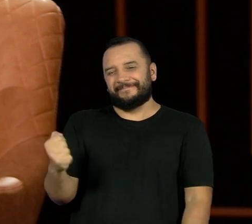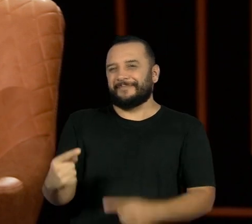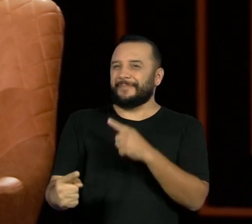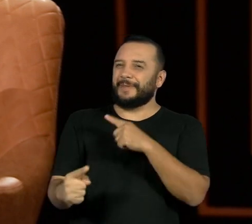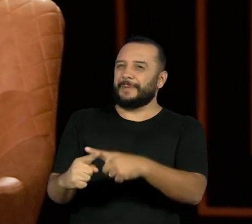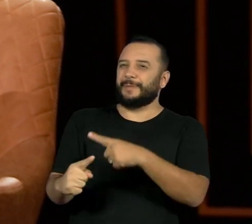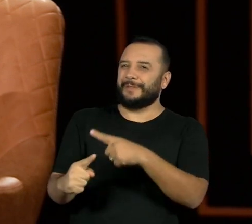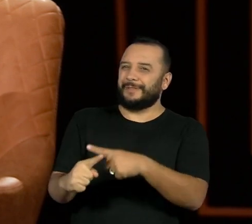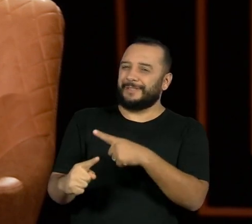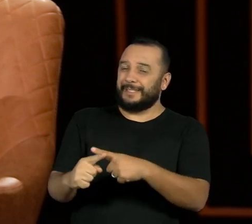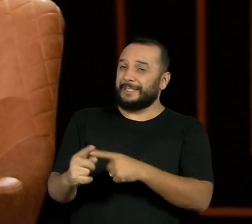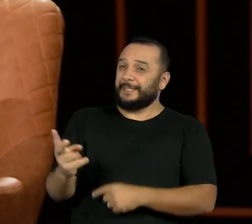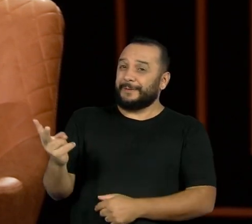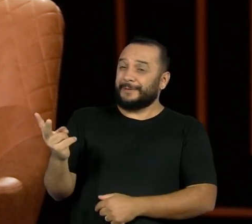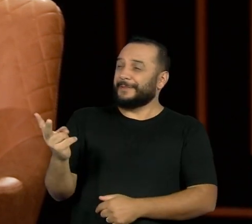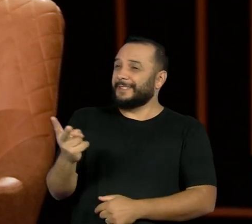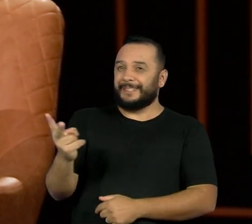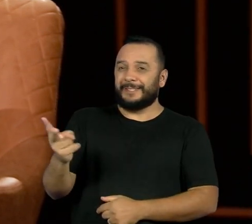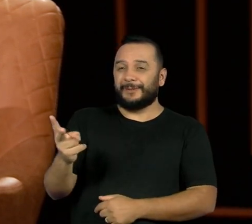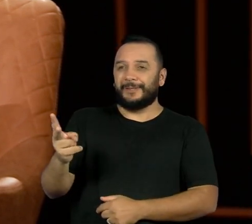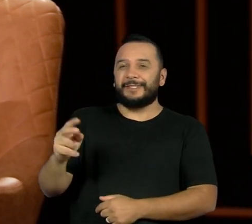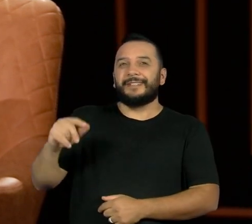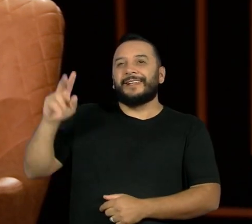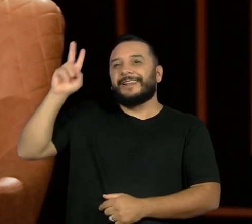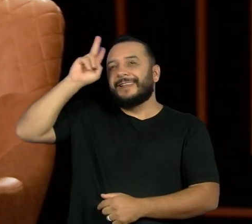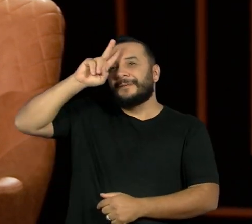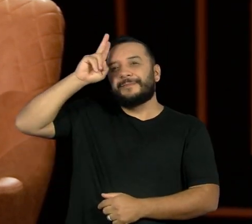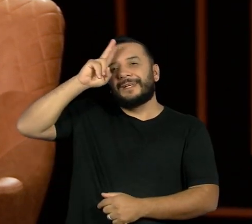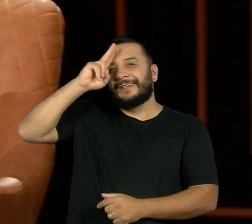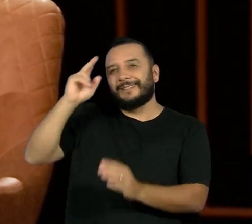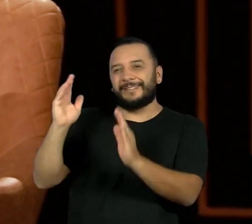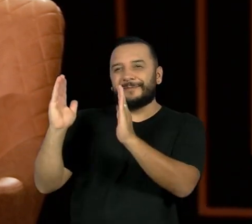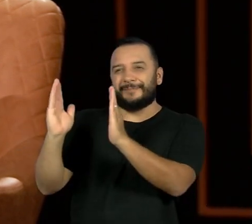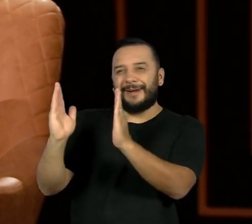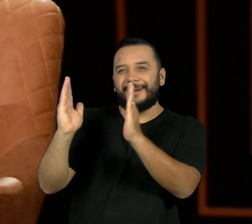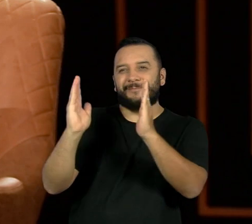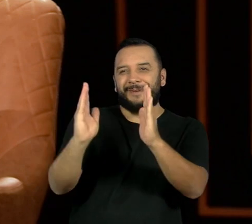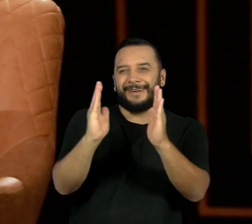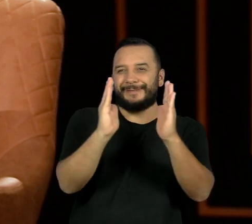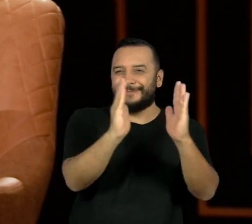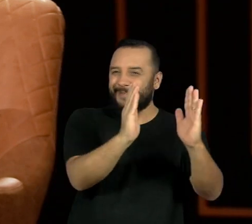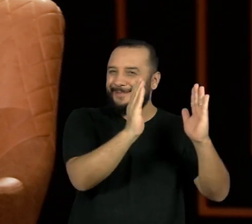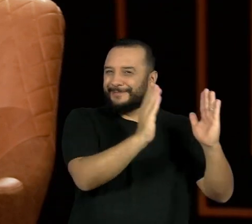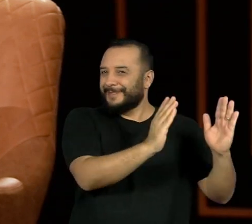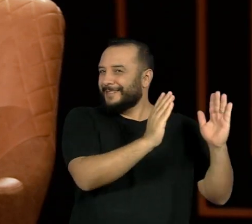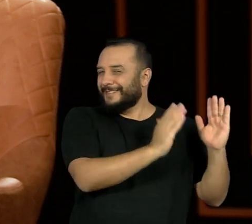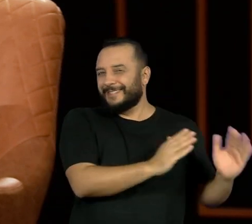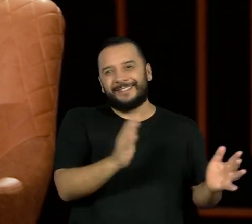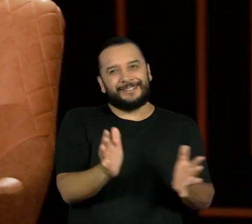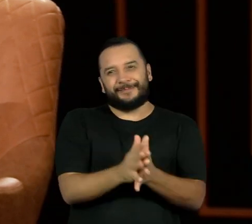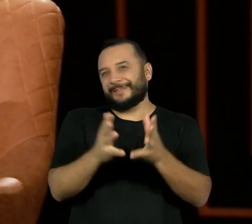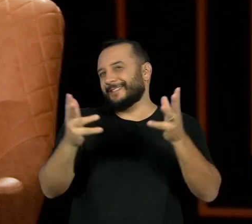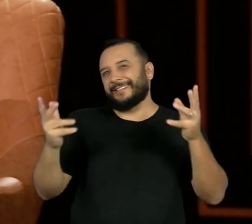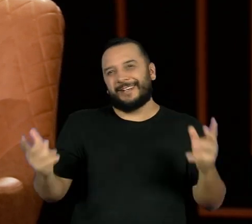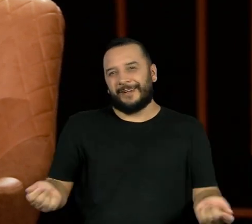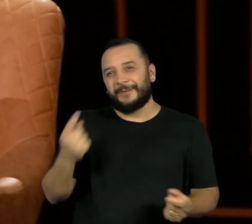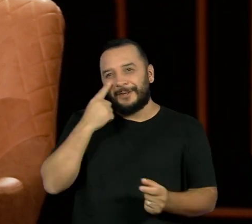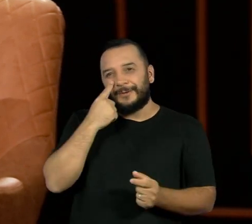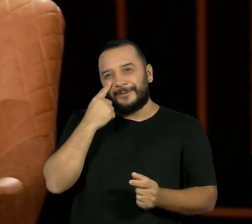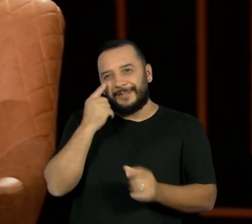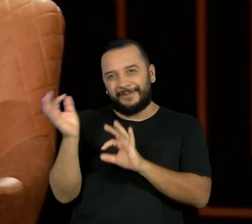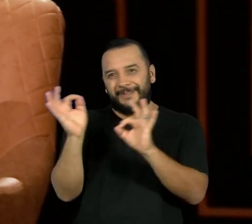porque vocês trouxeram de volta na minha vida momentos mais do que preciosos. Mais do que preciosos.